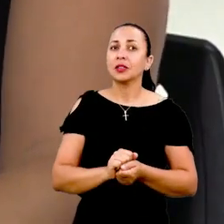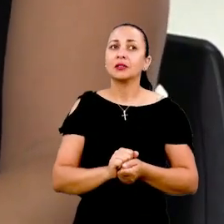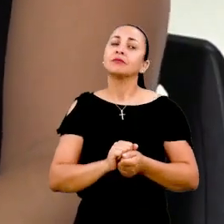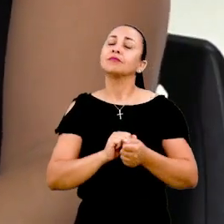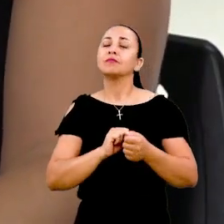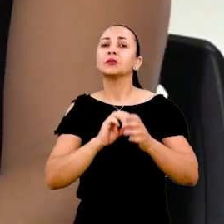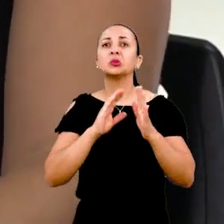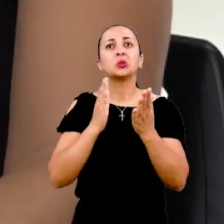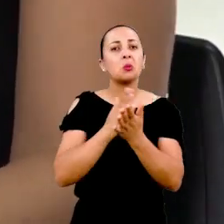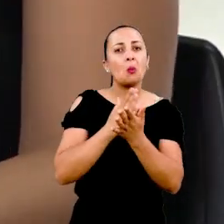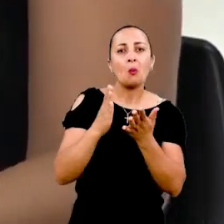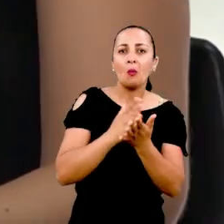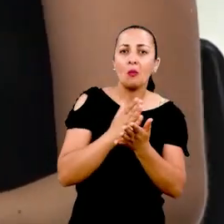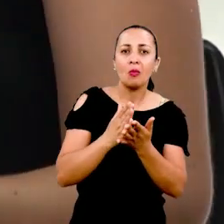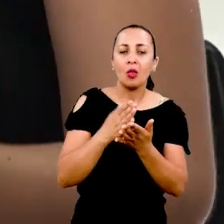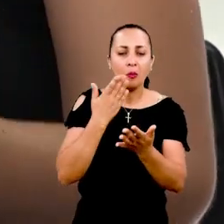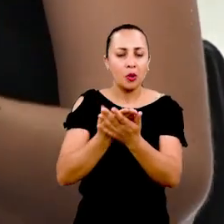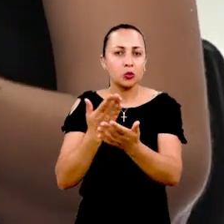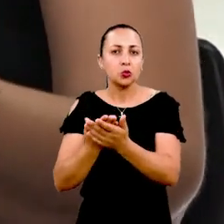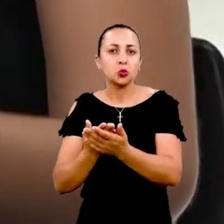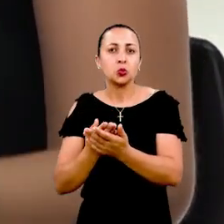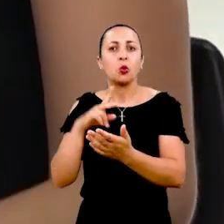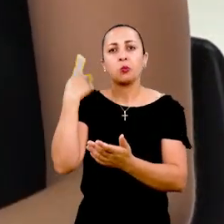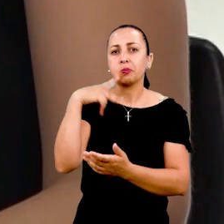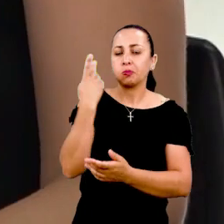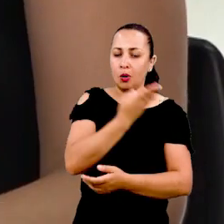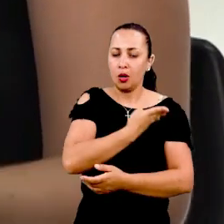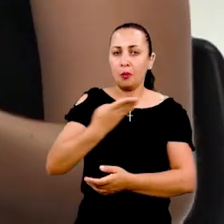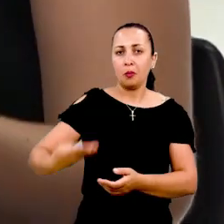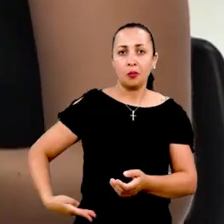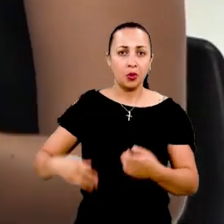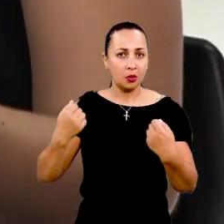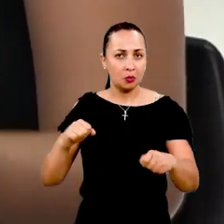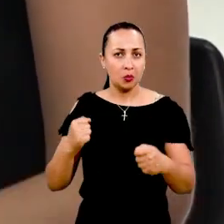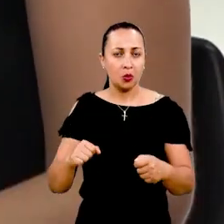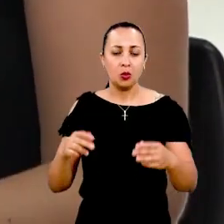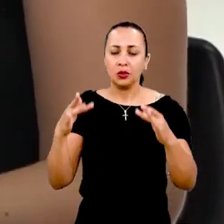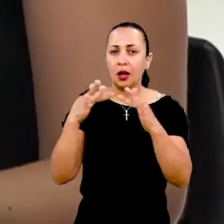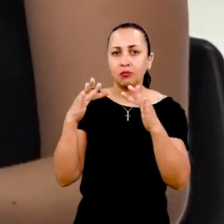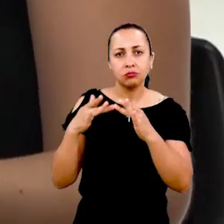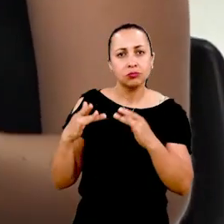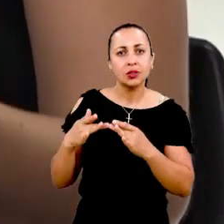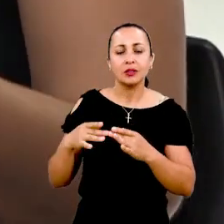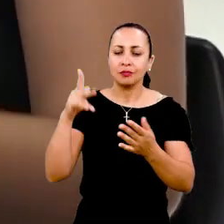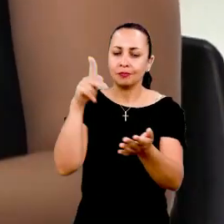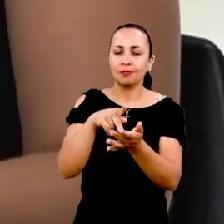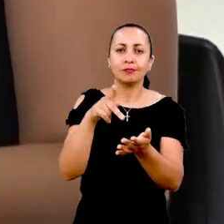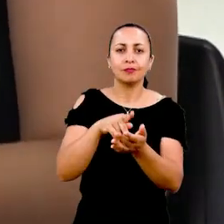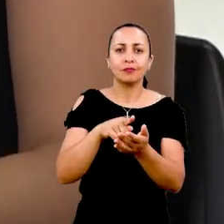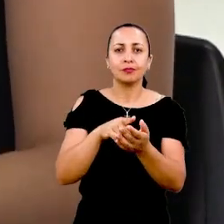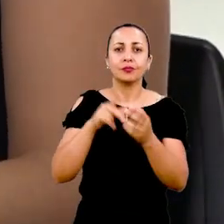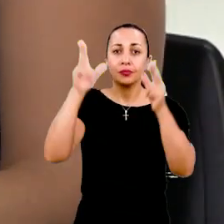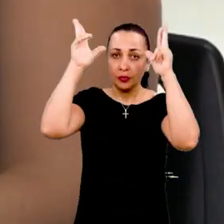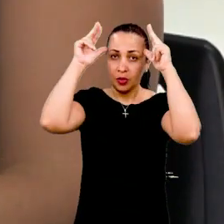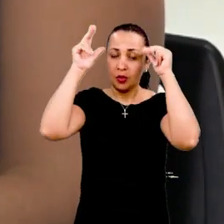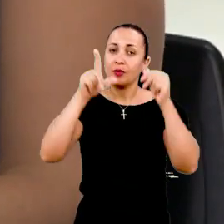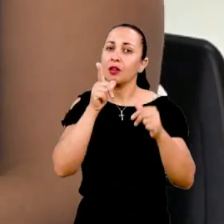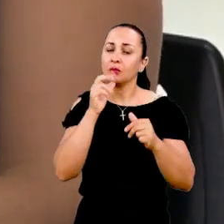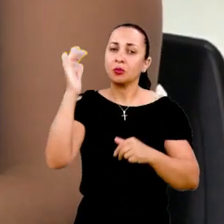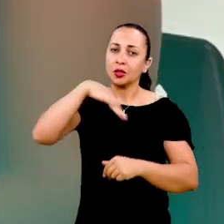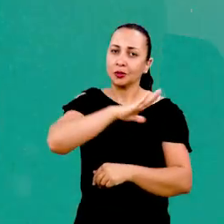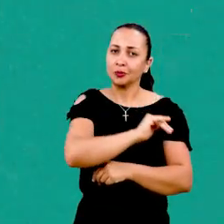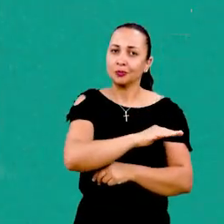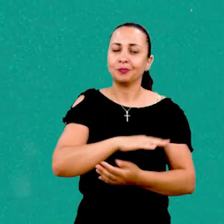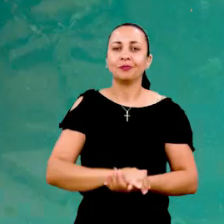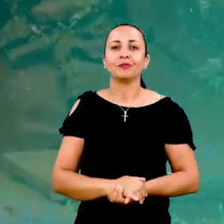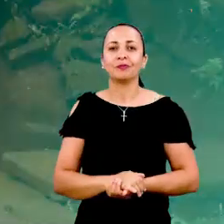para a determinação de políticas públicas que possam ser aplicáveis realmente aos cavalos